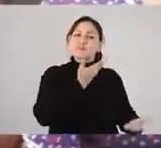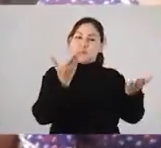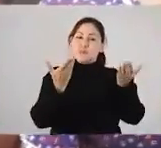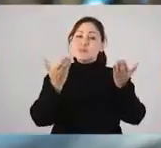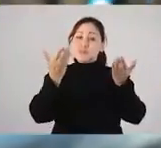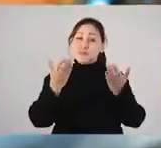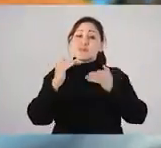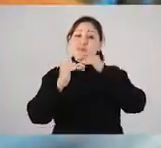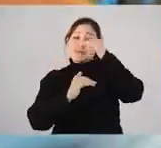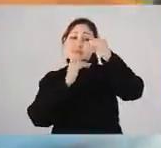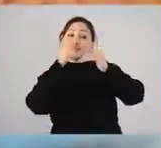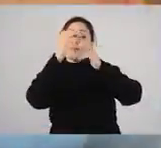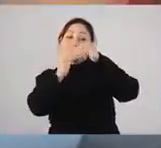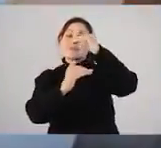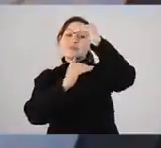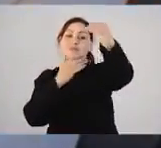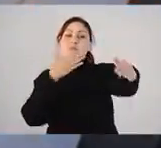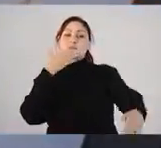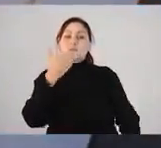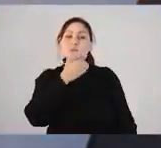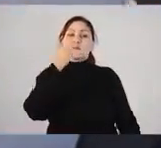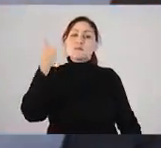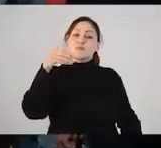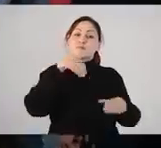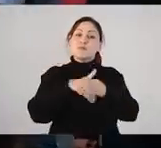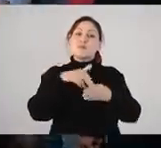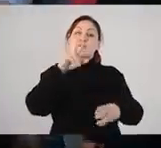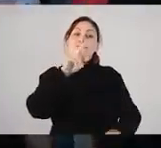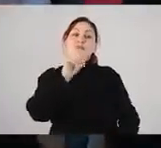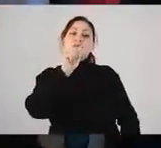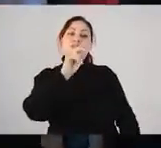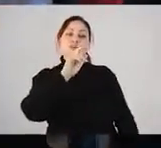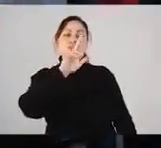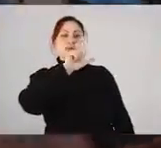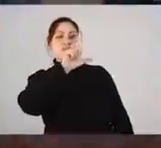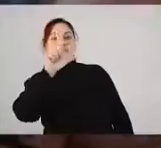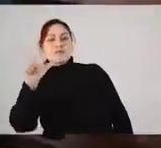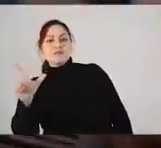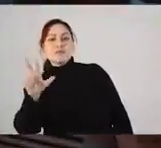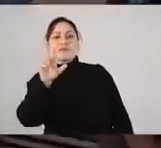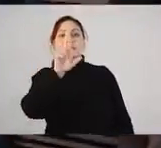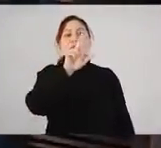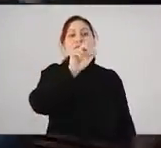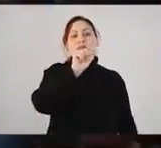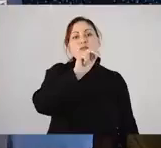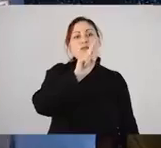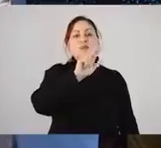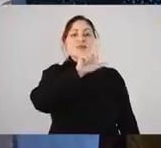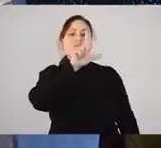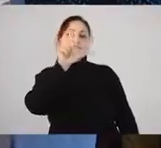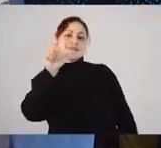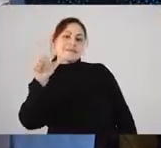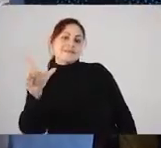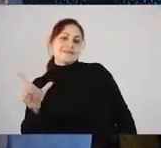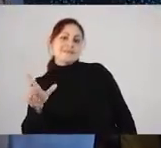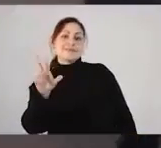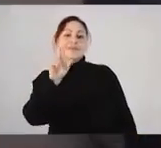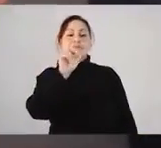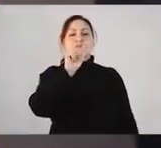hora de ver o sol brilhar. Vota Raul! Raul,